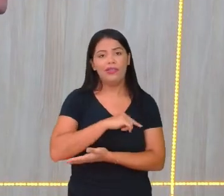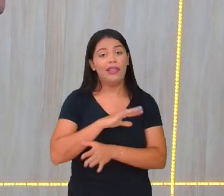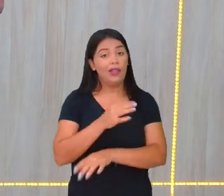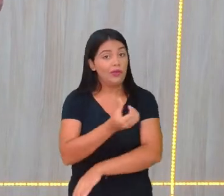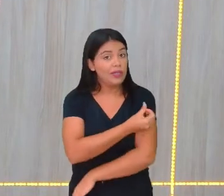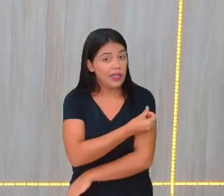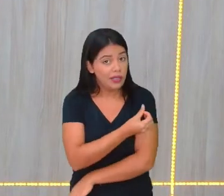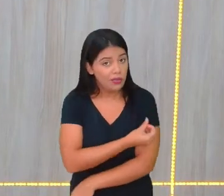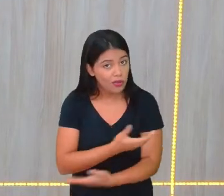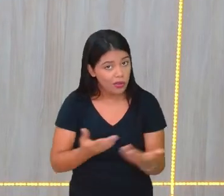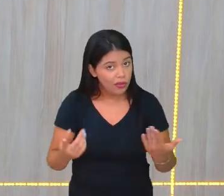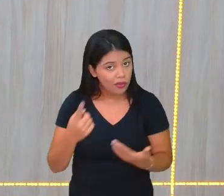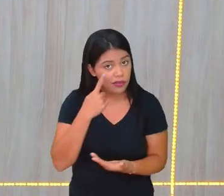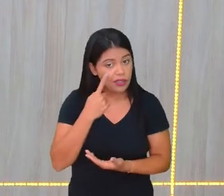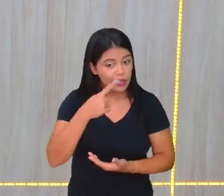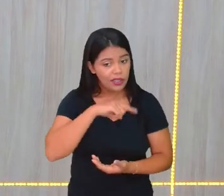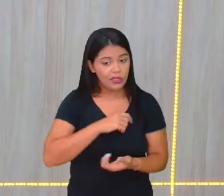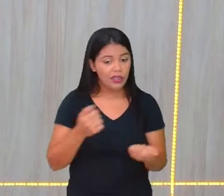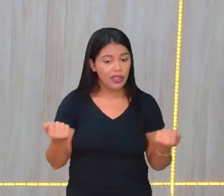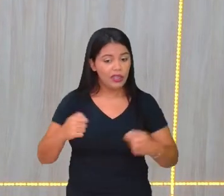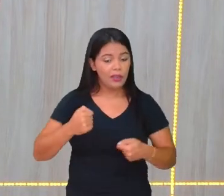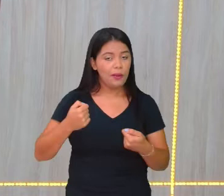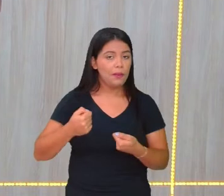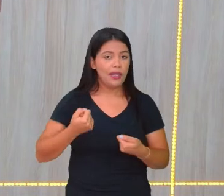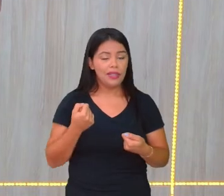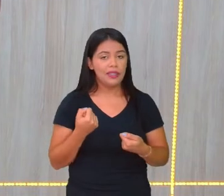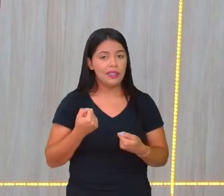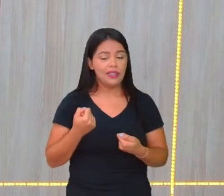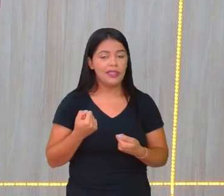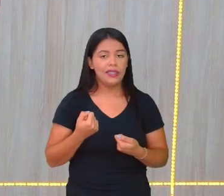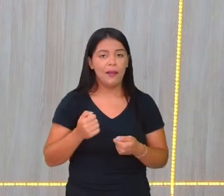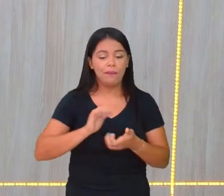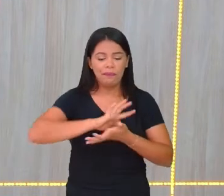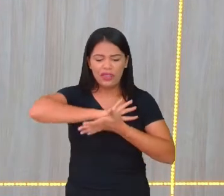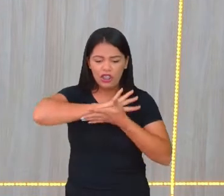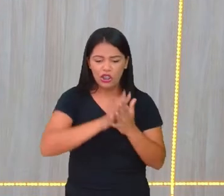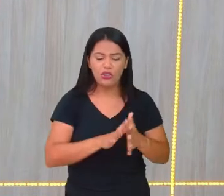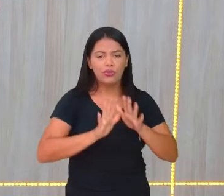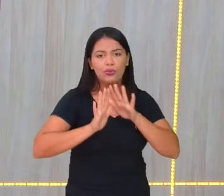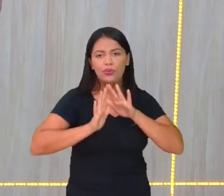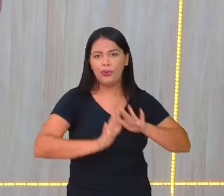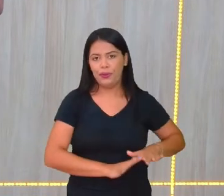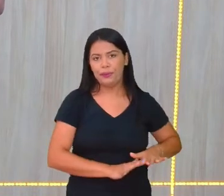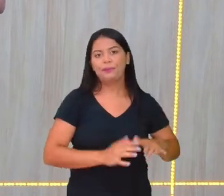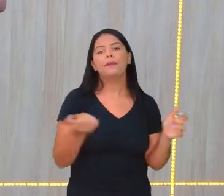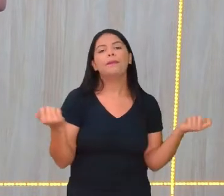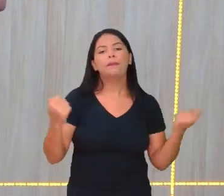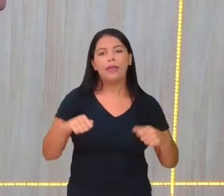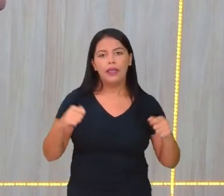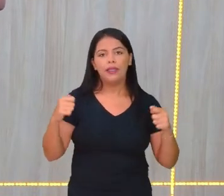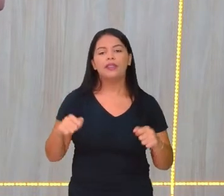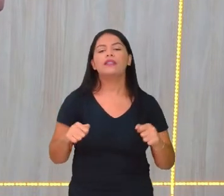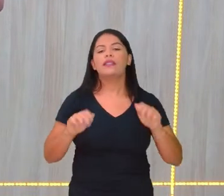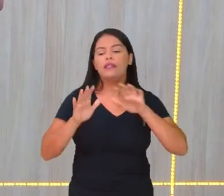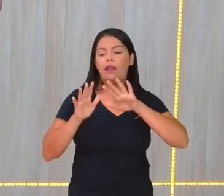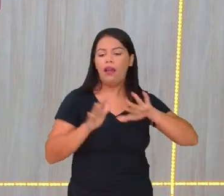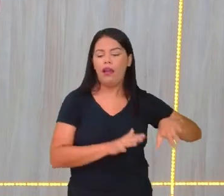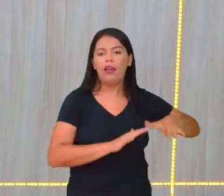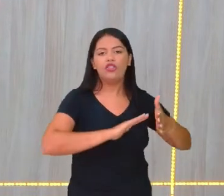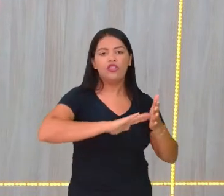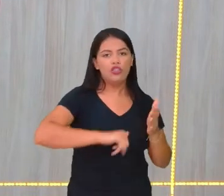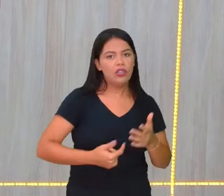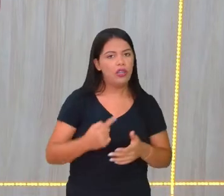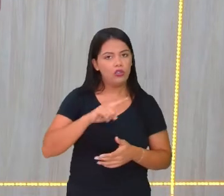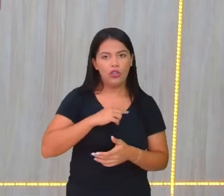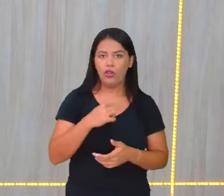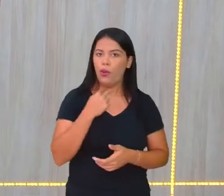discursos, perceber esses discursos que são discriminatórios. E aí nós não podemos dar continuidade a